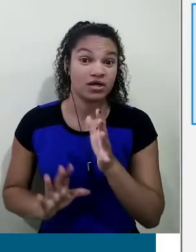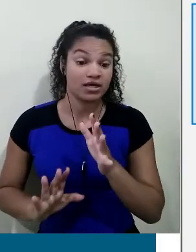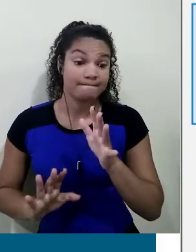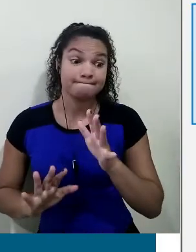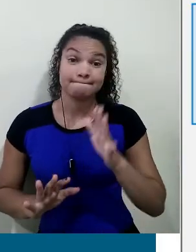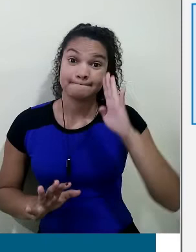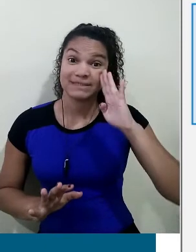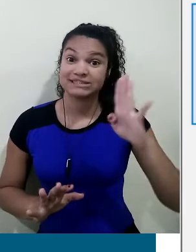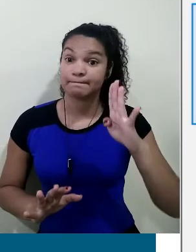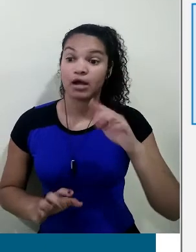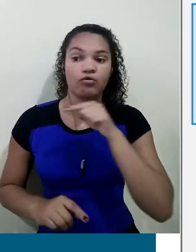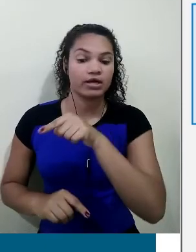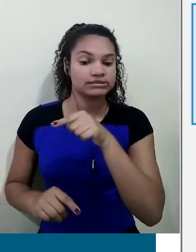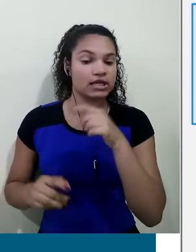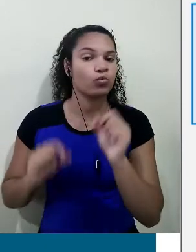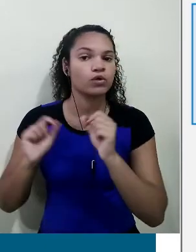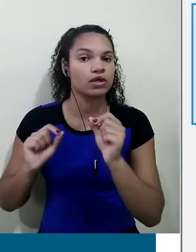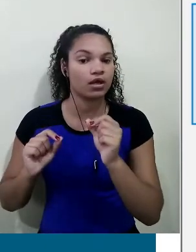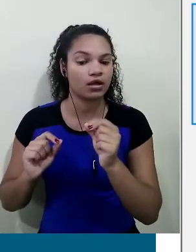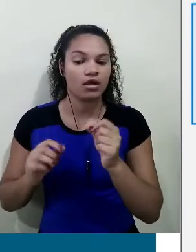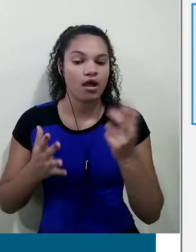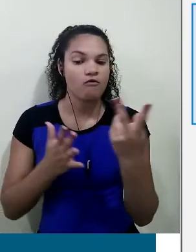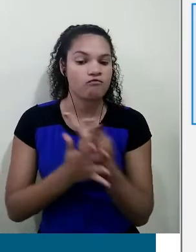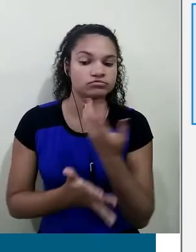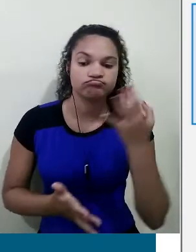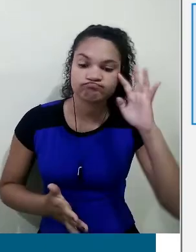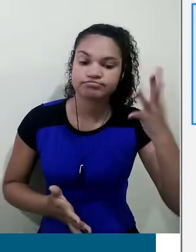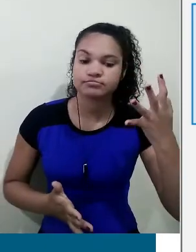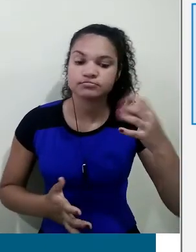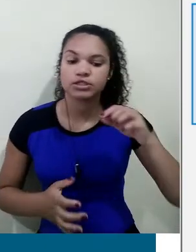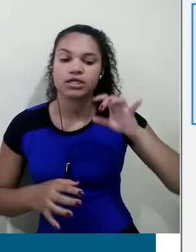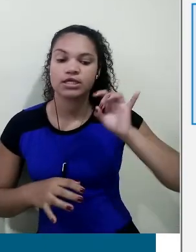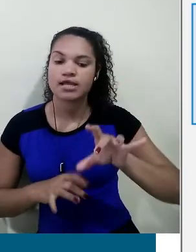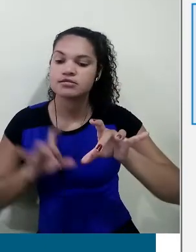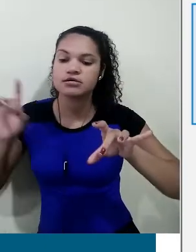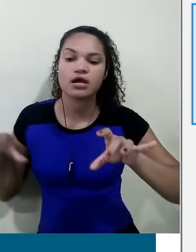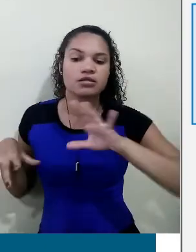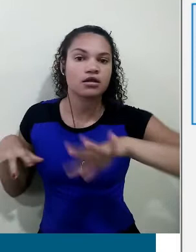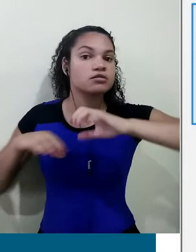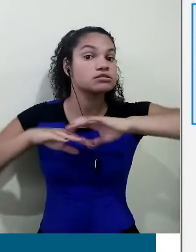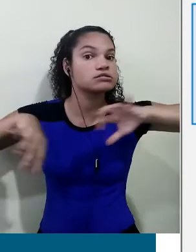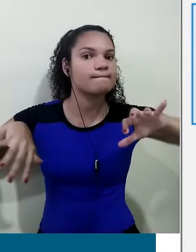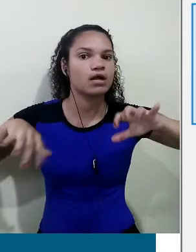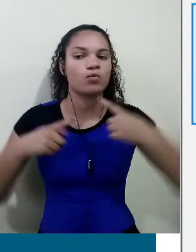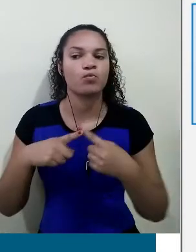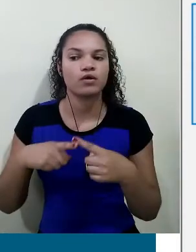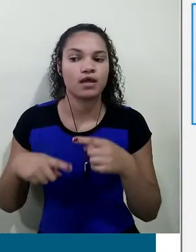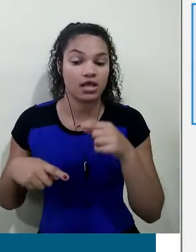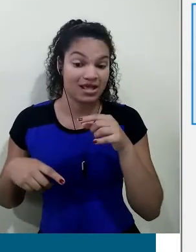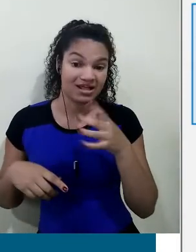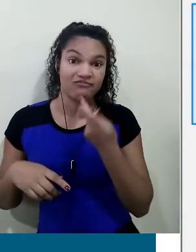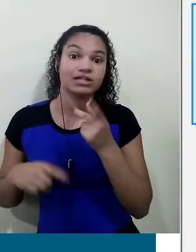eventos independentes, porque nós vimos que a segunda lei de Mendel, a lei da segregação independente, diz